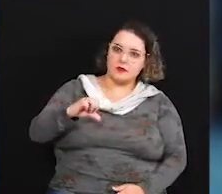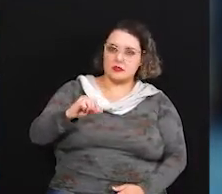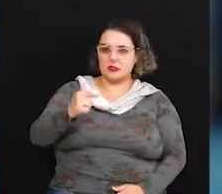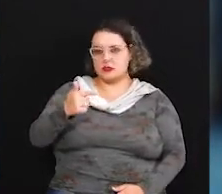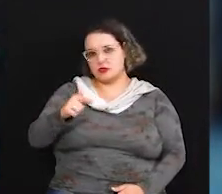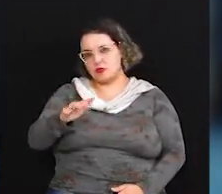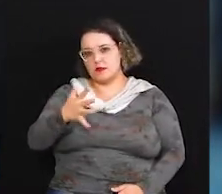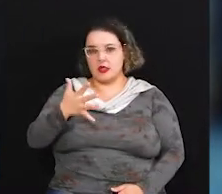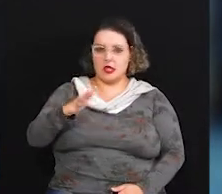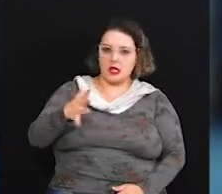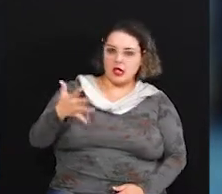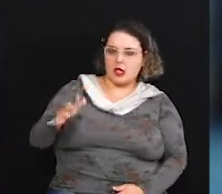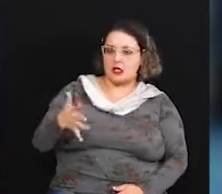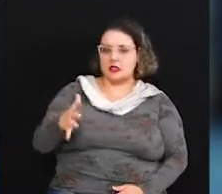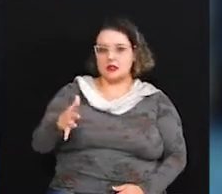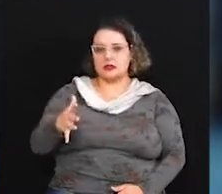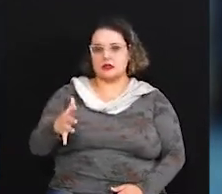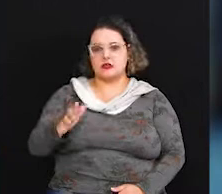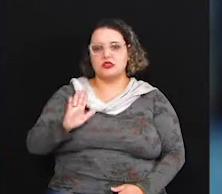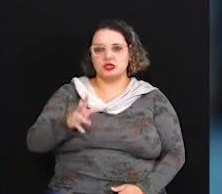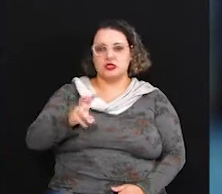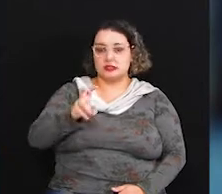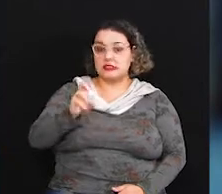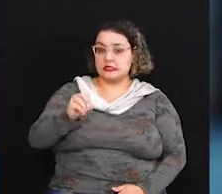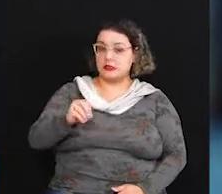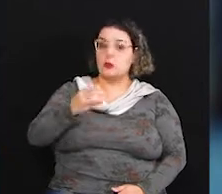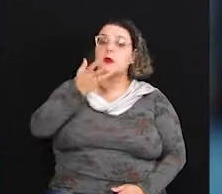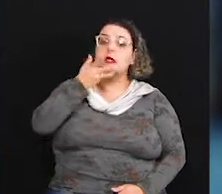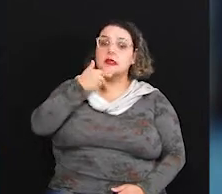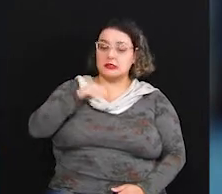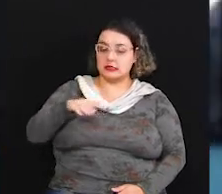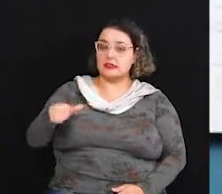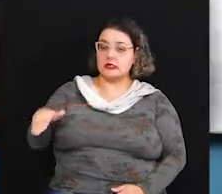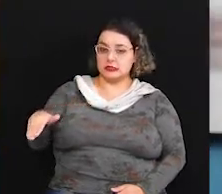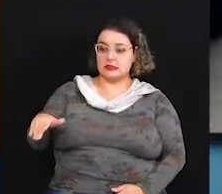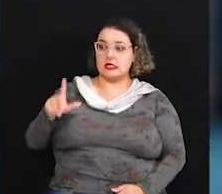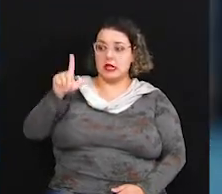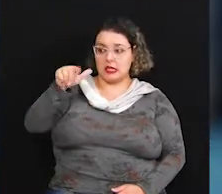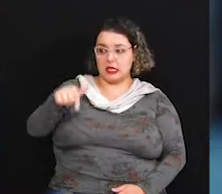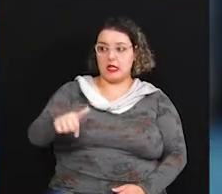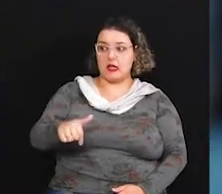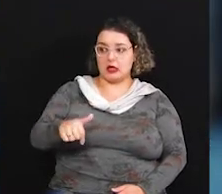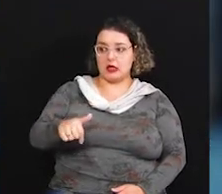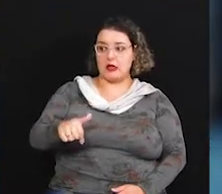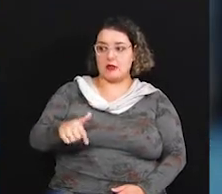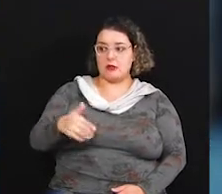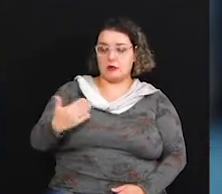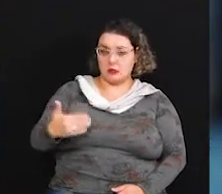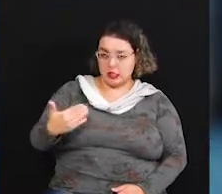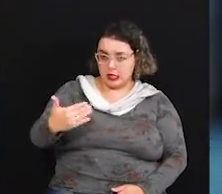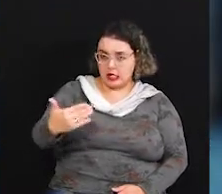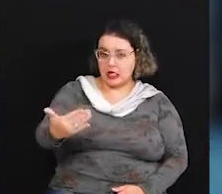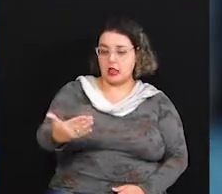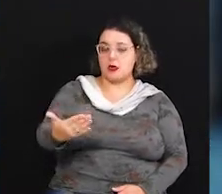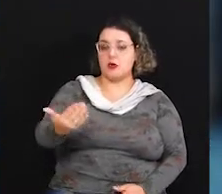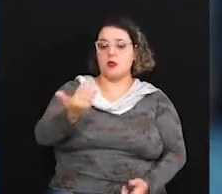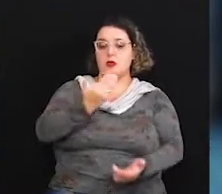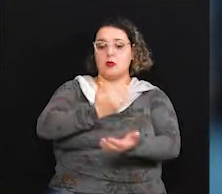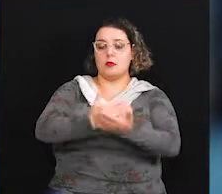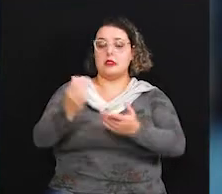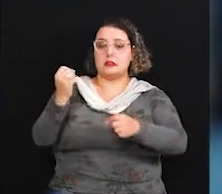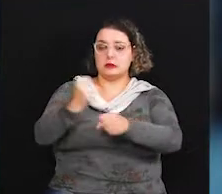97, nós já tínhamos por volta de 50 crianças. Depois, um pouco mais adiante, nós começamos